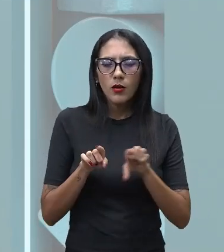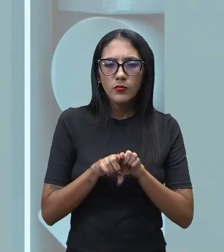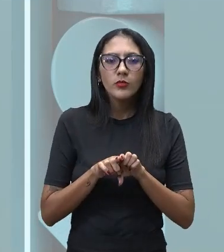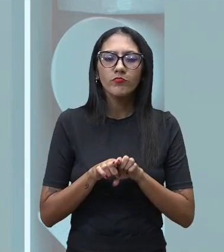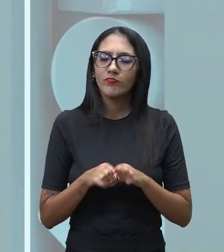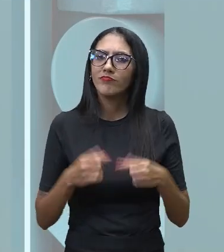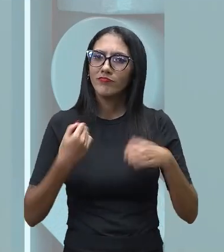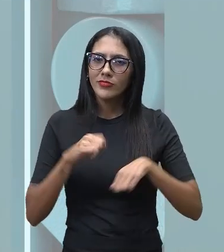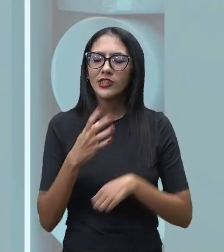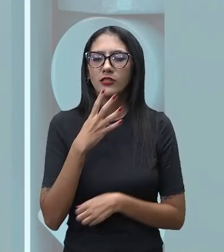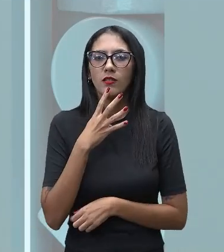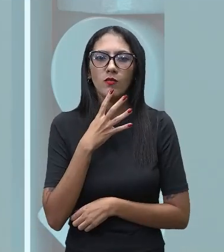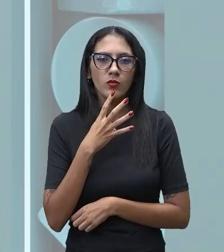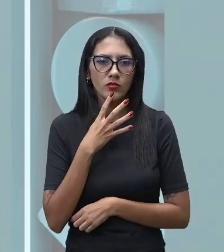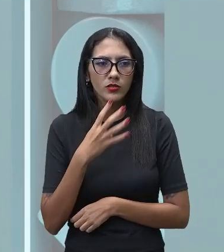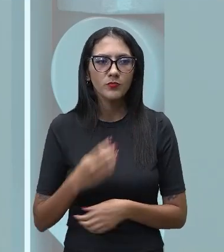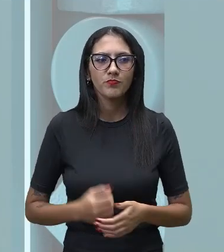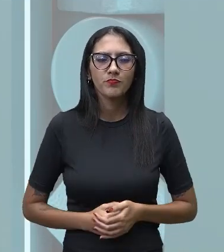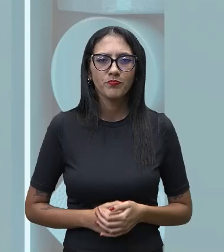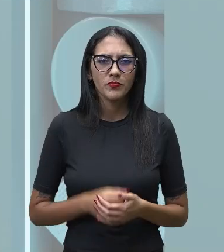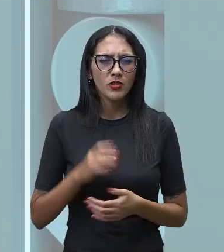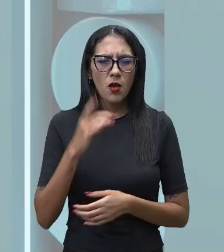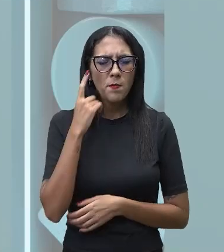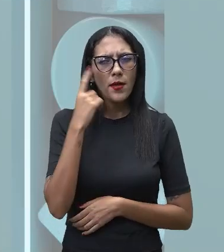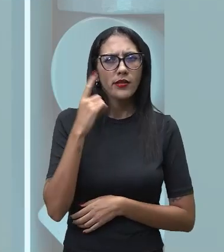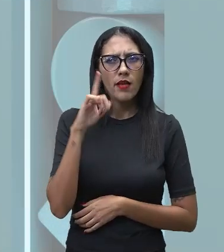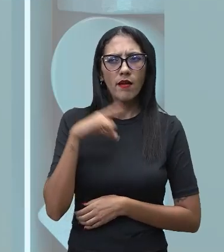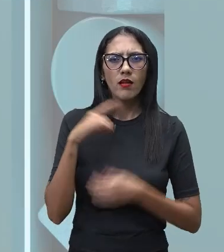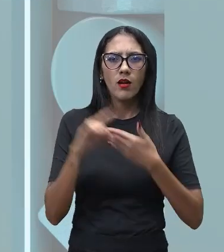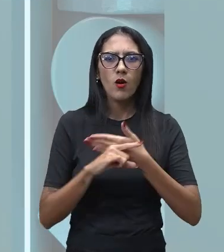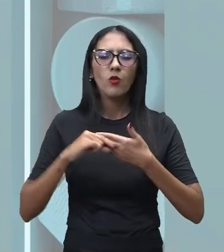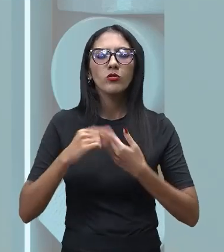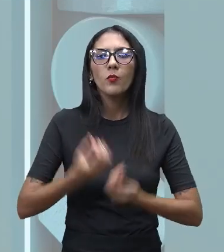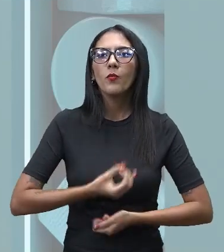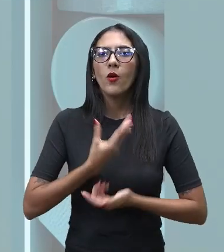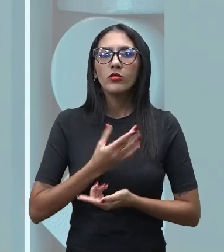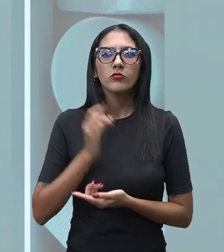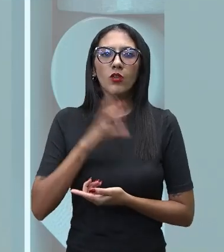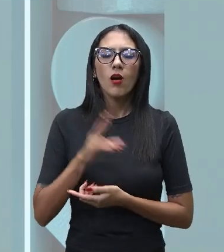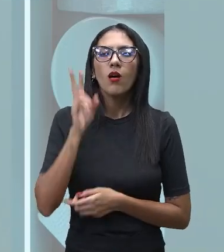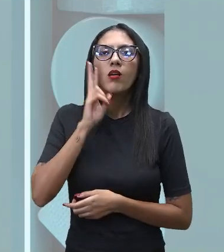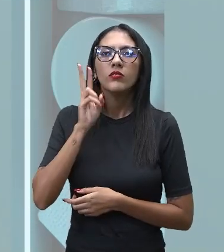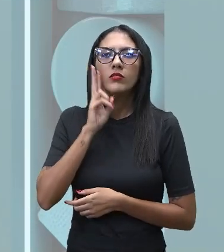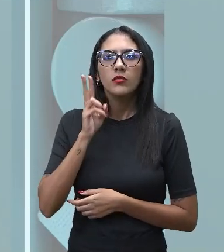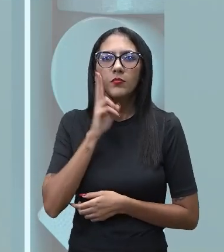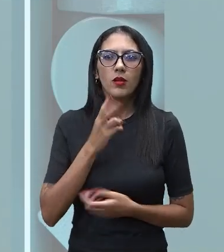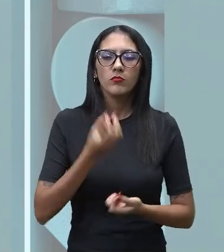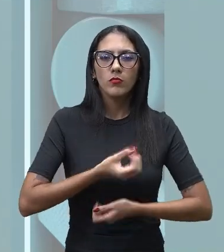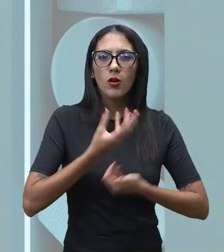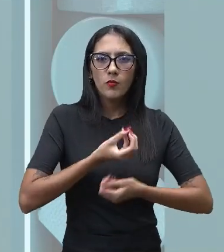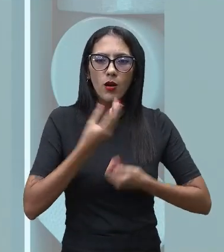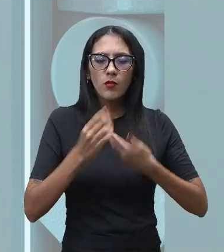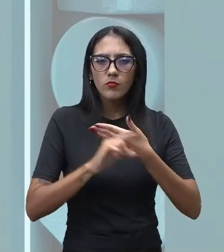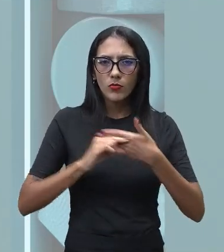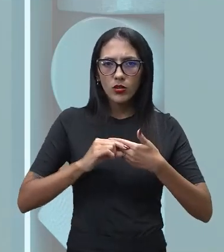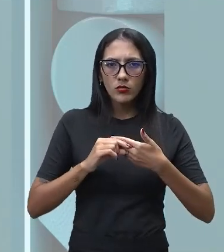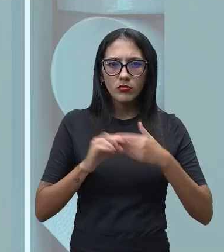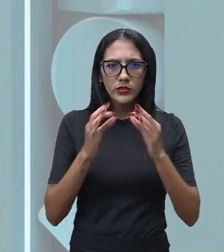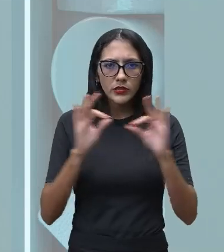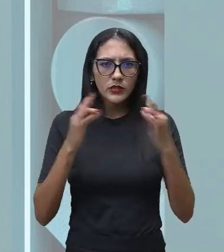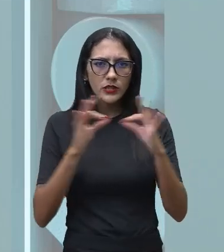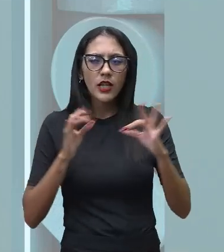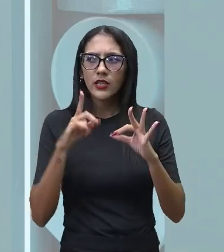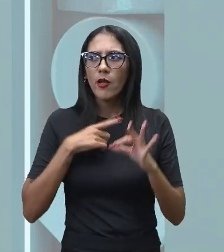gente precisa conhecer. Não pense que esses poetas não conhecem a sintaxe da língua portuguesa. É muito pelo contrário, eles